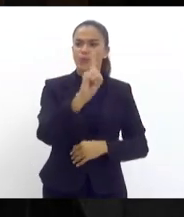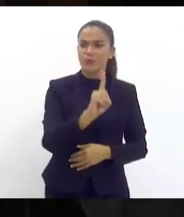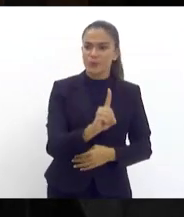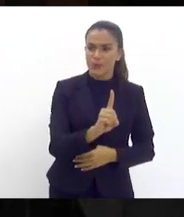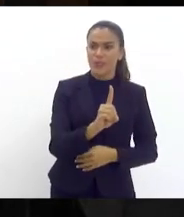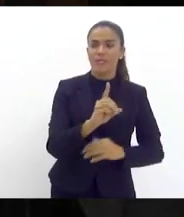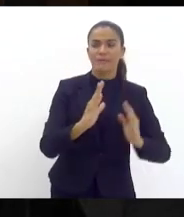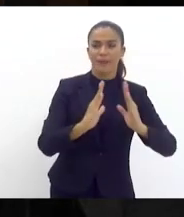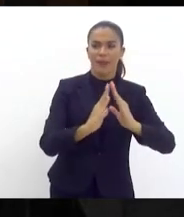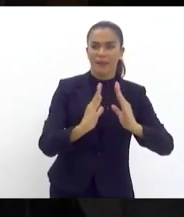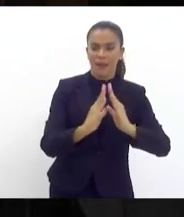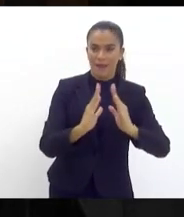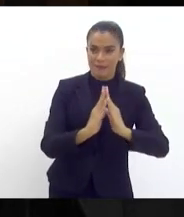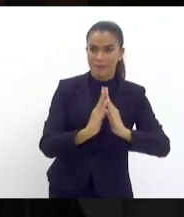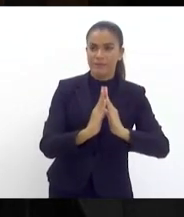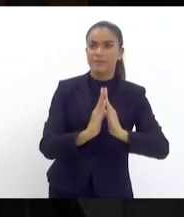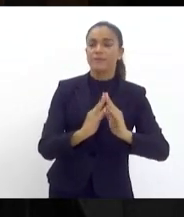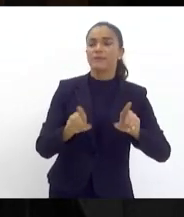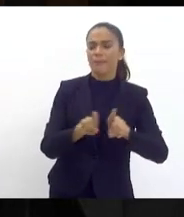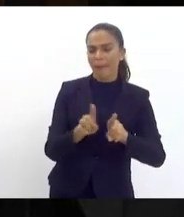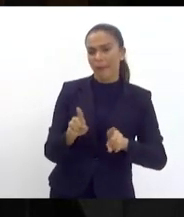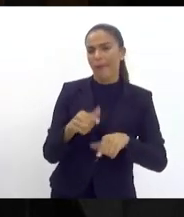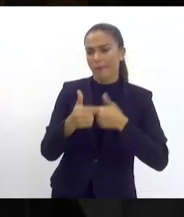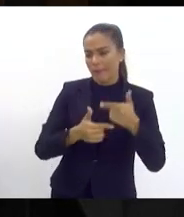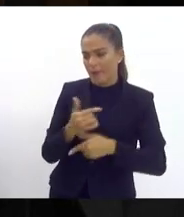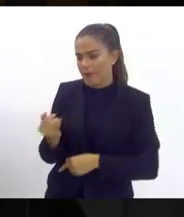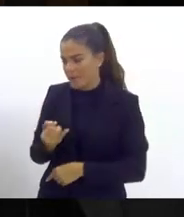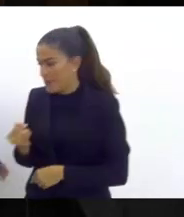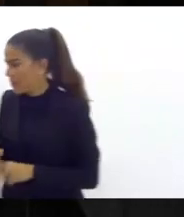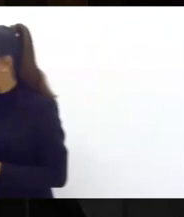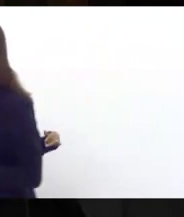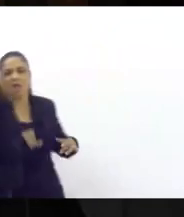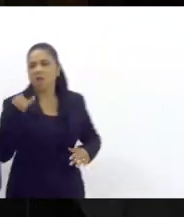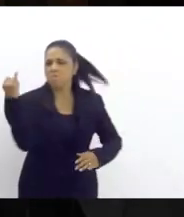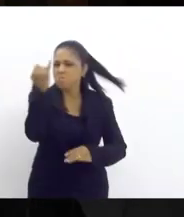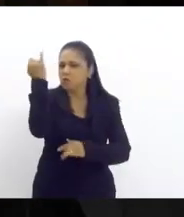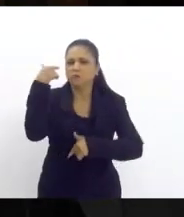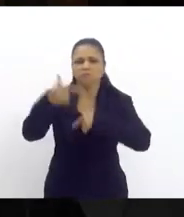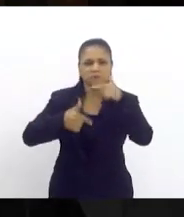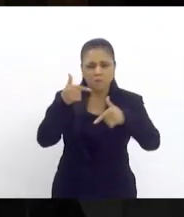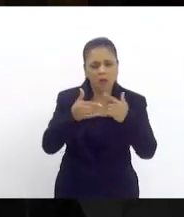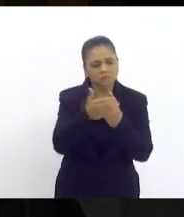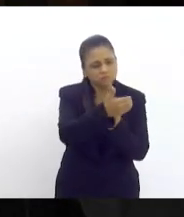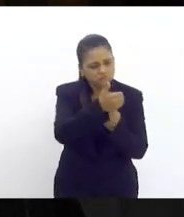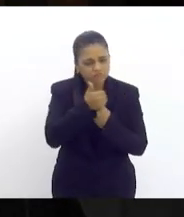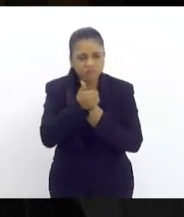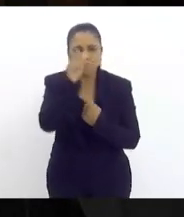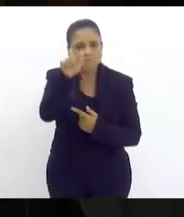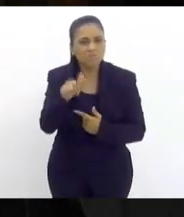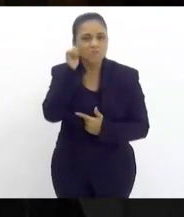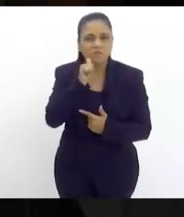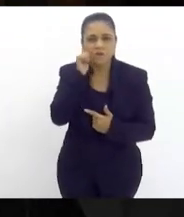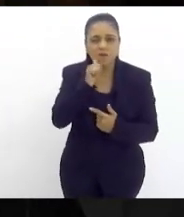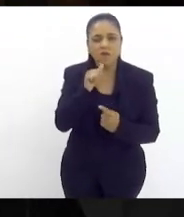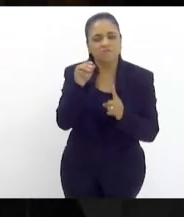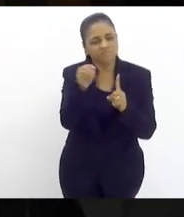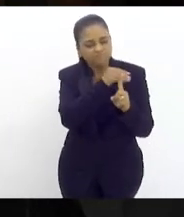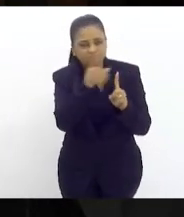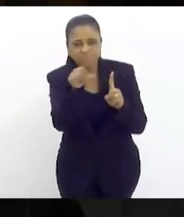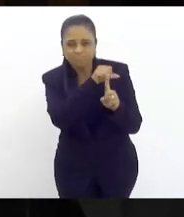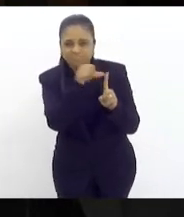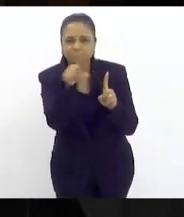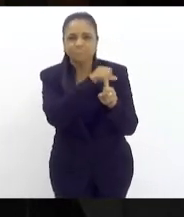Referência Almerim da Gama. É um trabalho importante de acolhimento a mulheres em situação de vulnerabilidade, em situação de